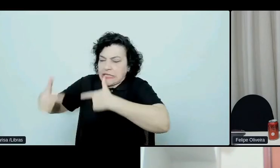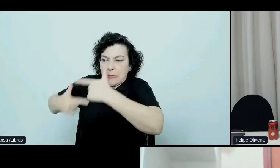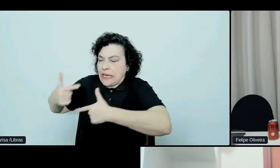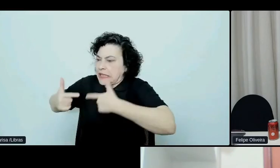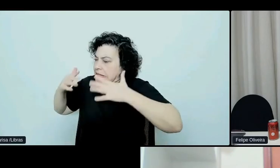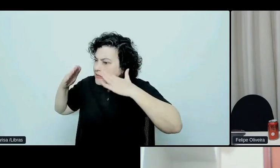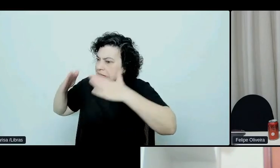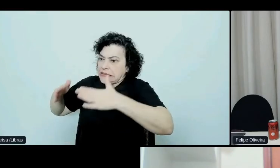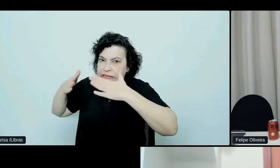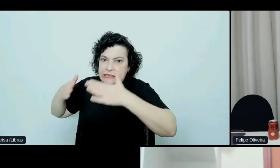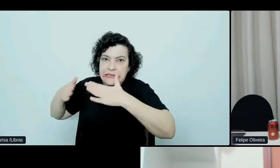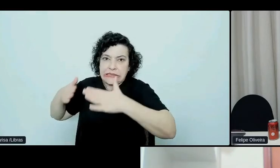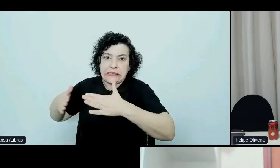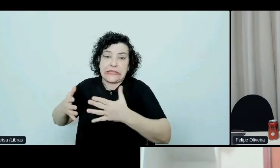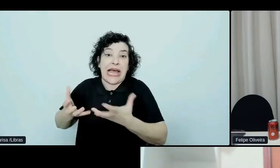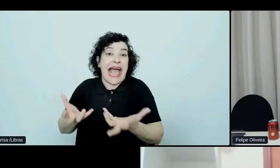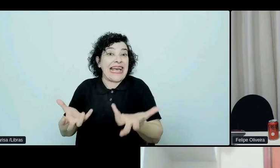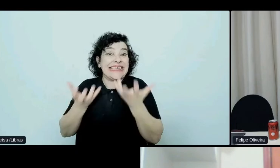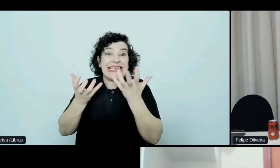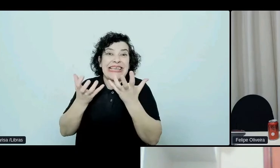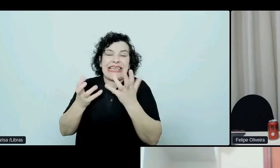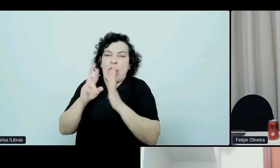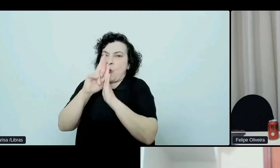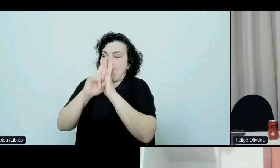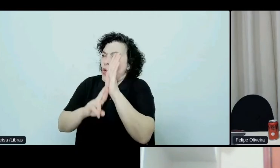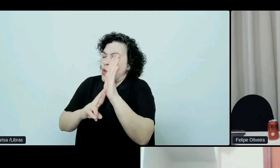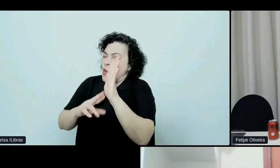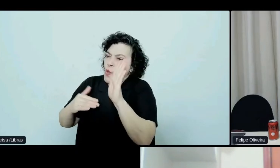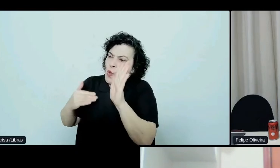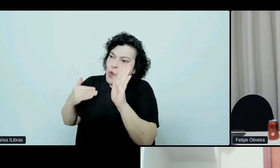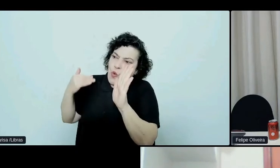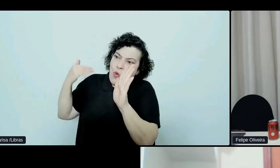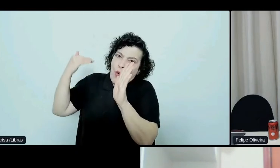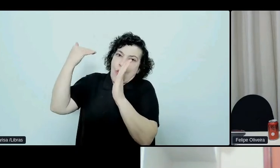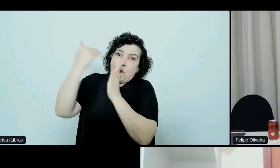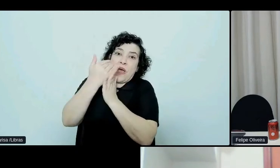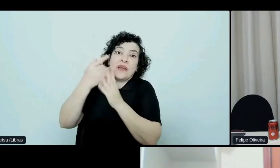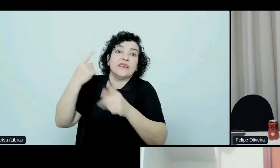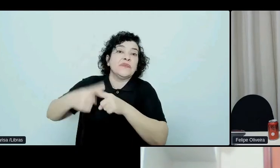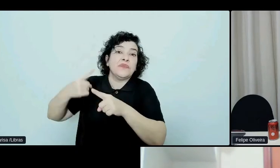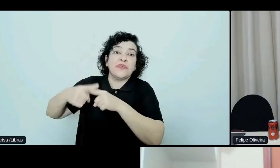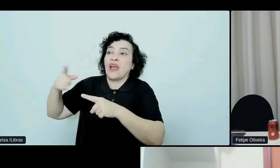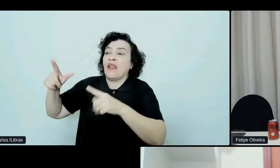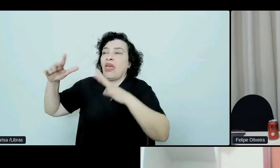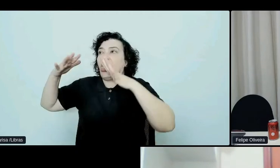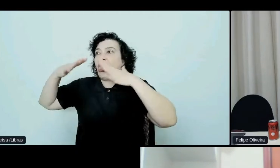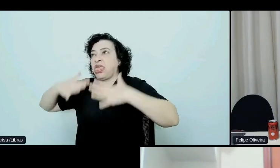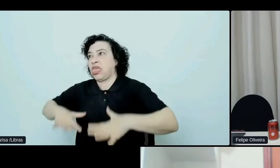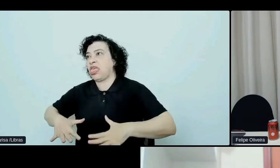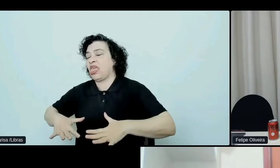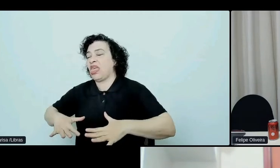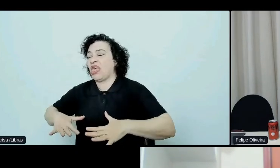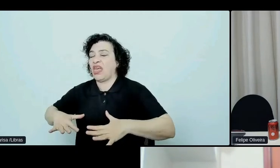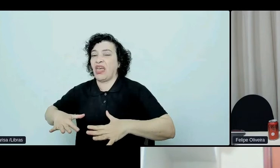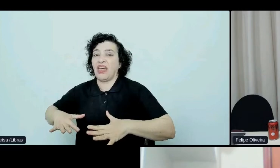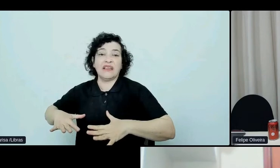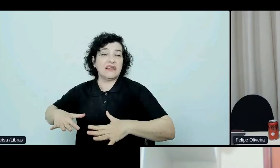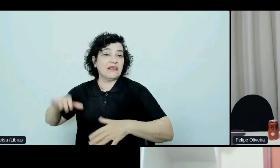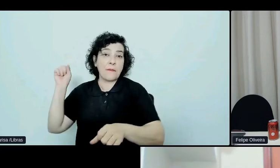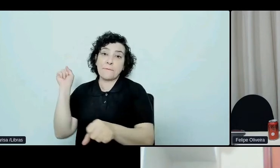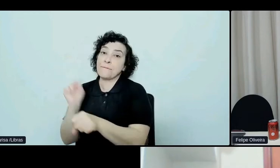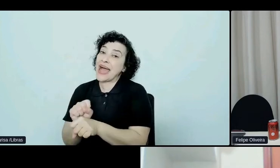repõe como o dos outros. Então, não adianta, mesmo que a gente tenha um